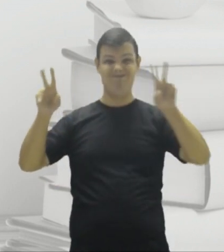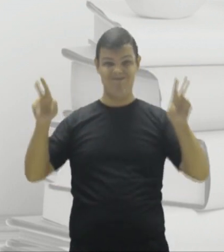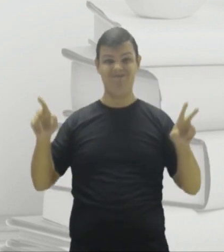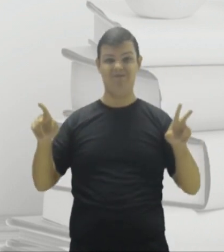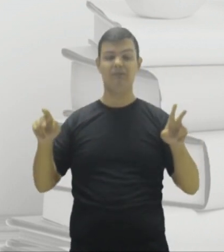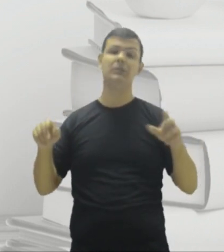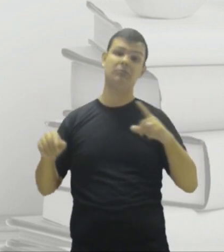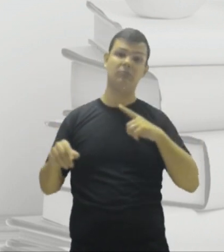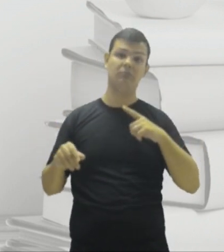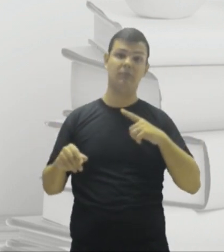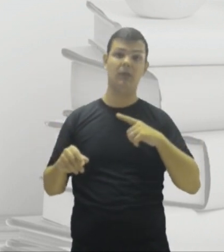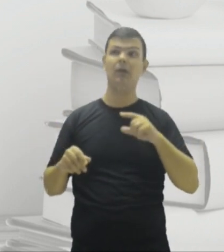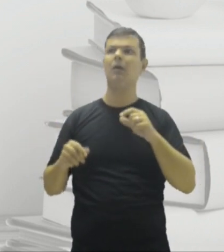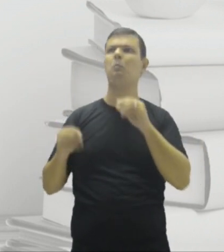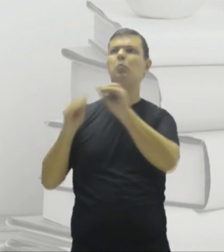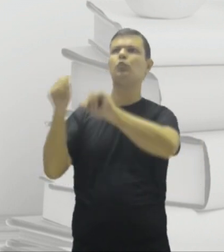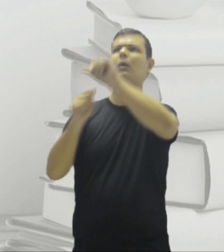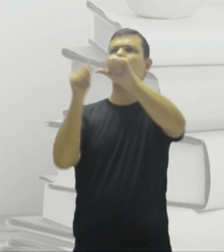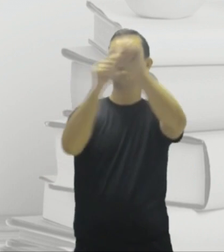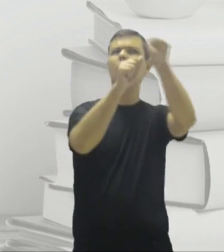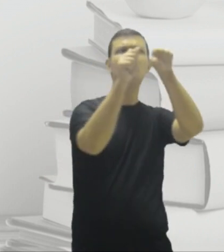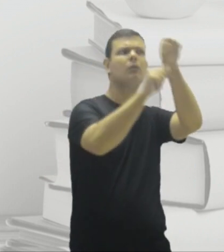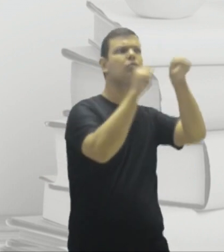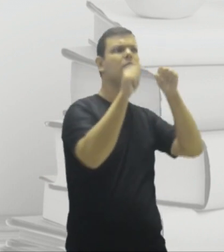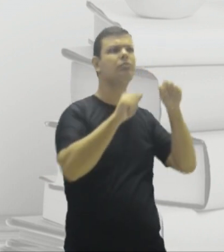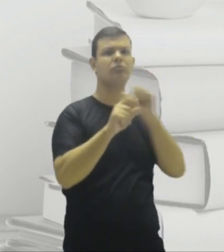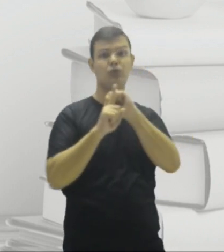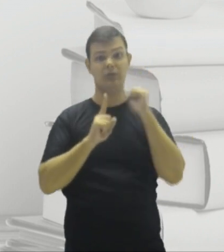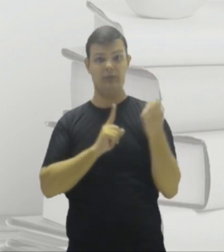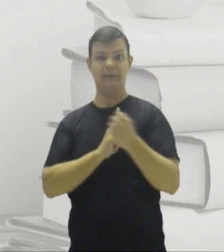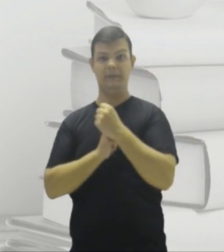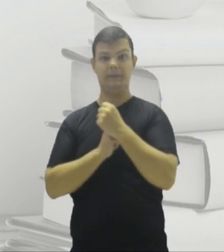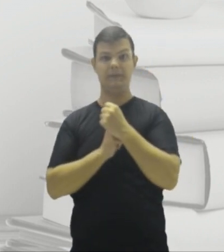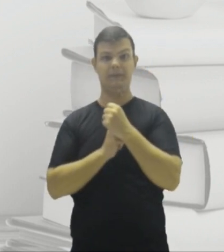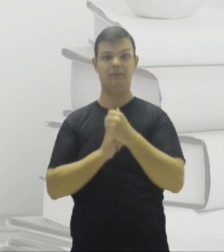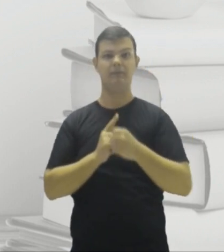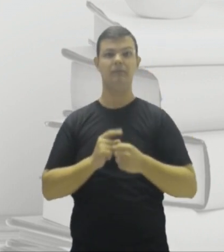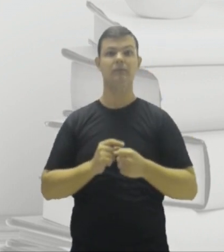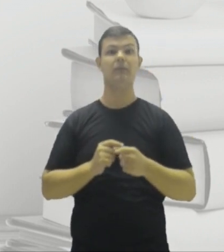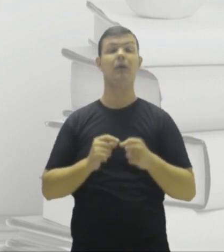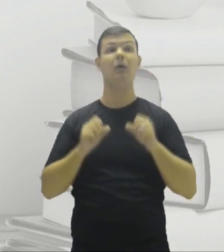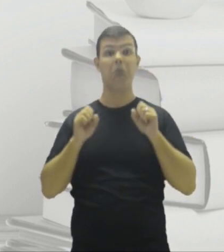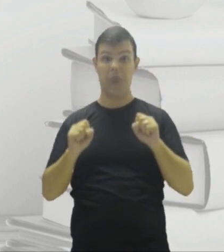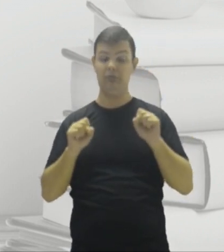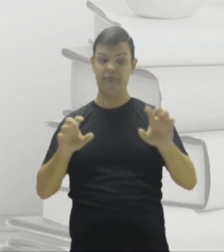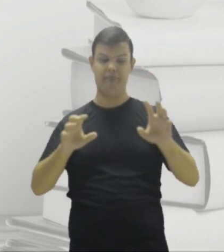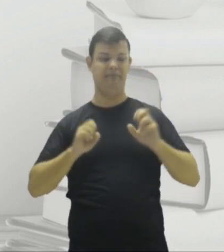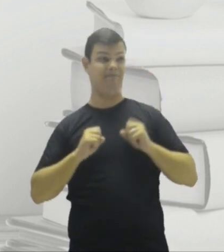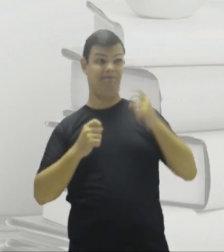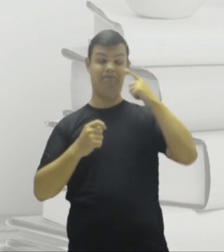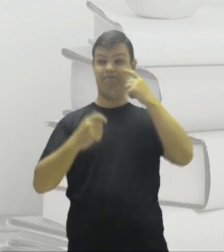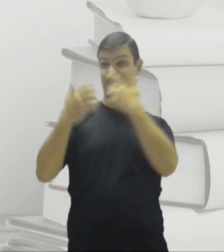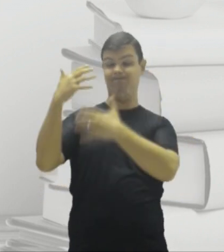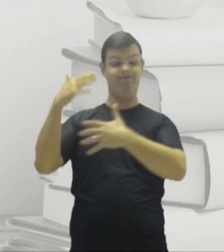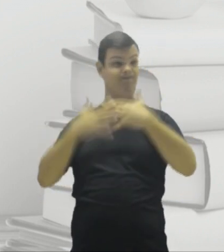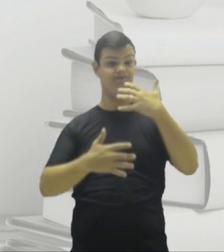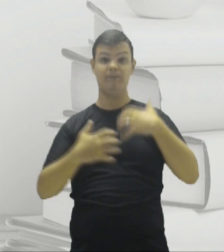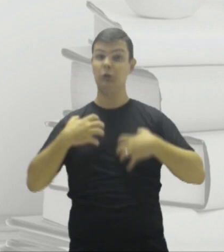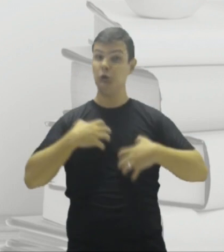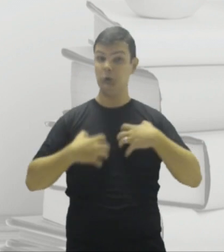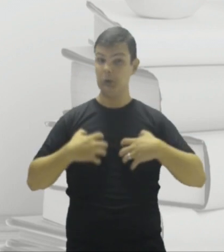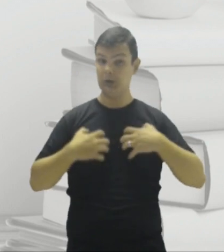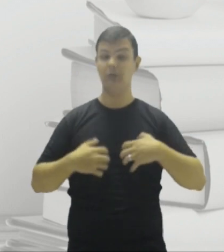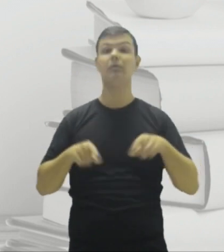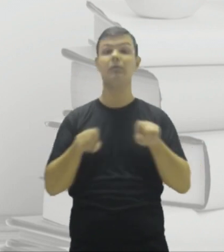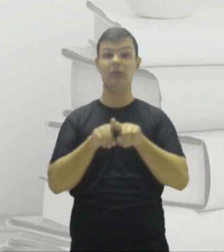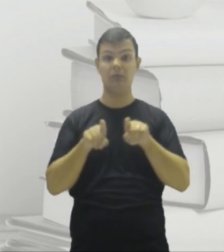geral e outras formas de transformar as paisagens no âmbito social. Ela pode provocar desconforto visual, estresse